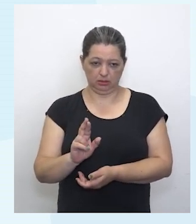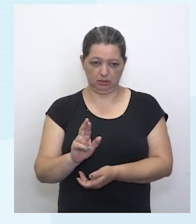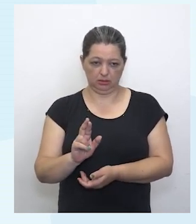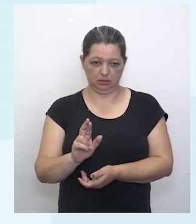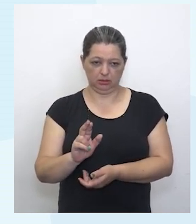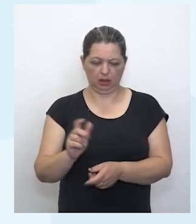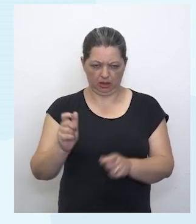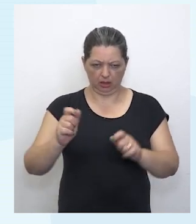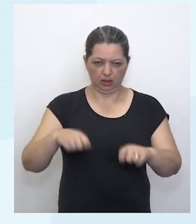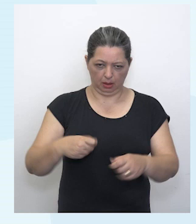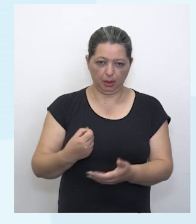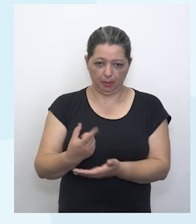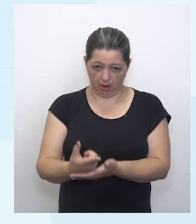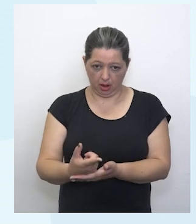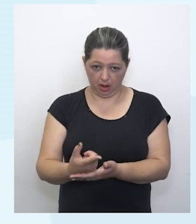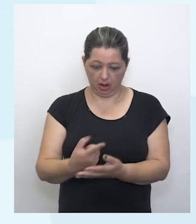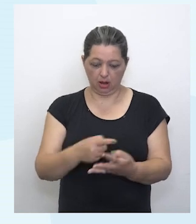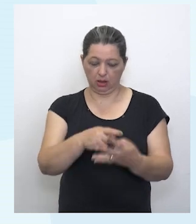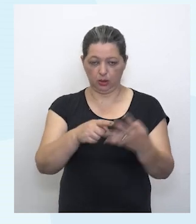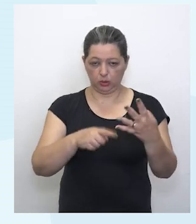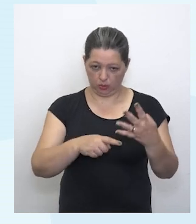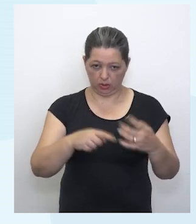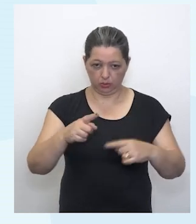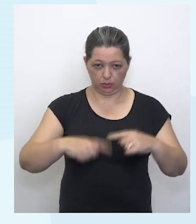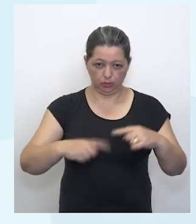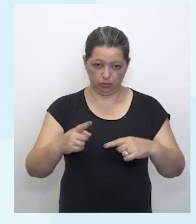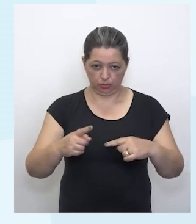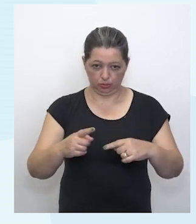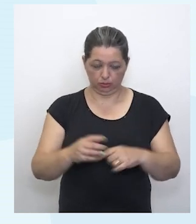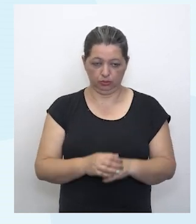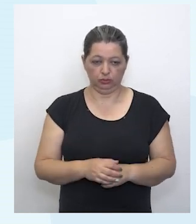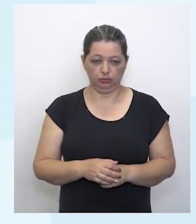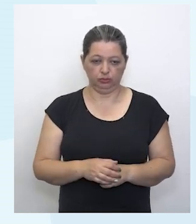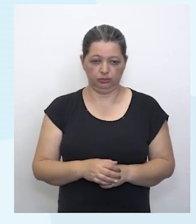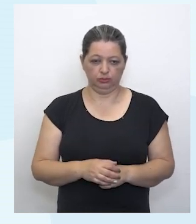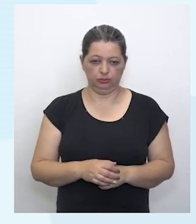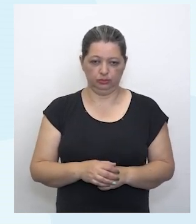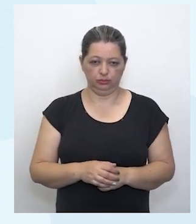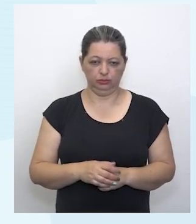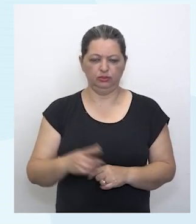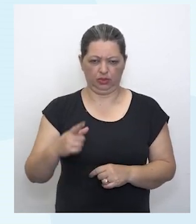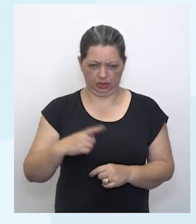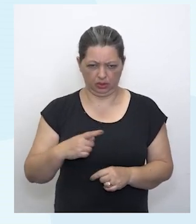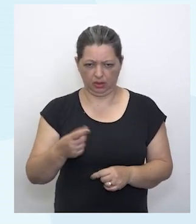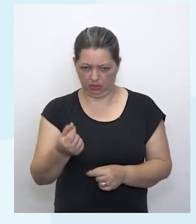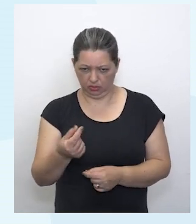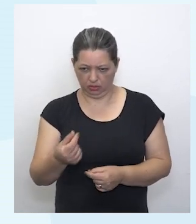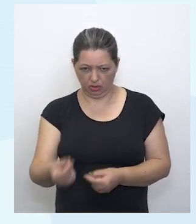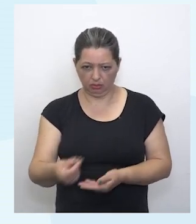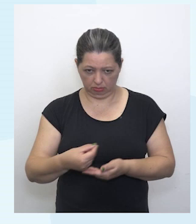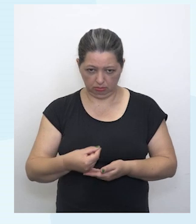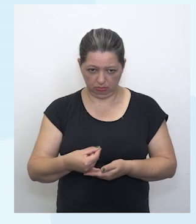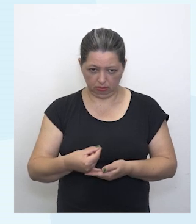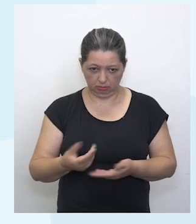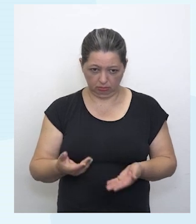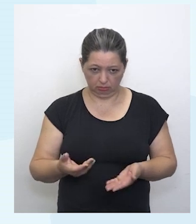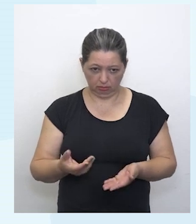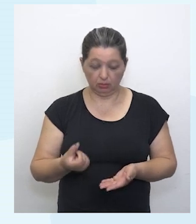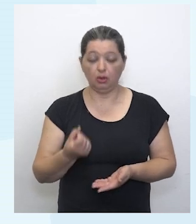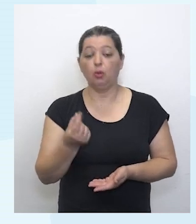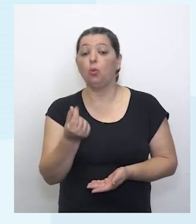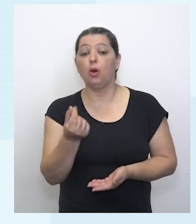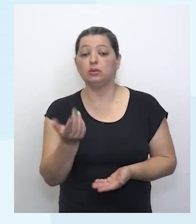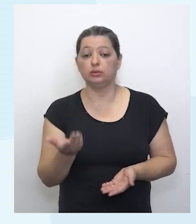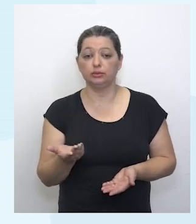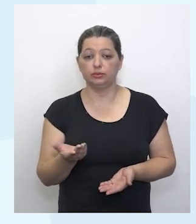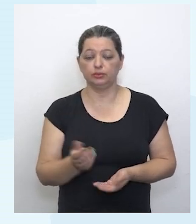poderá adquirir os 4 produtos e ainda lhe restará algum valor? Quanto? Então, a ideia